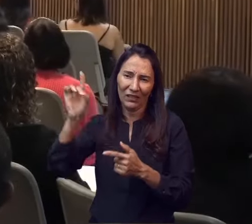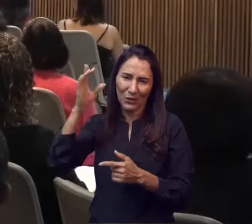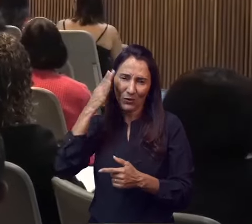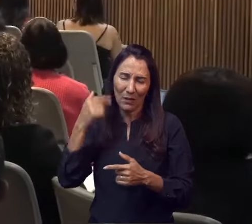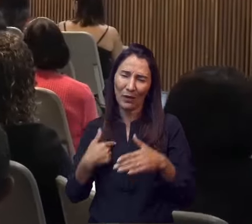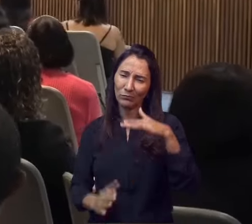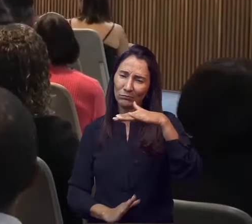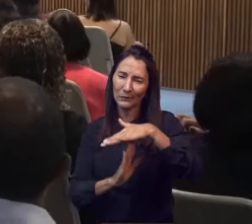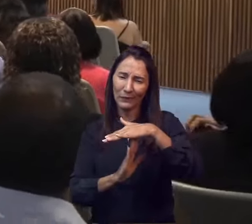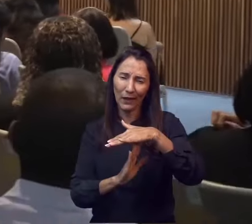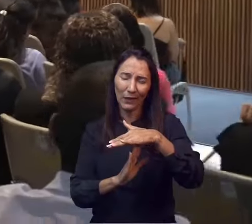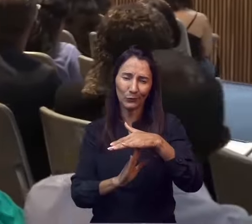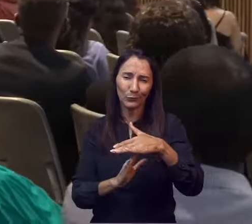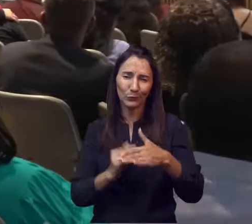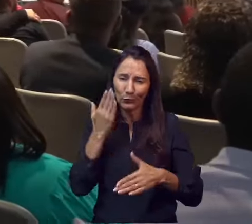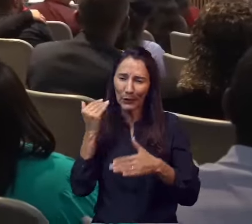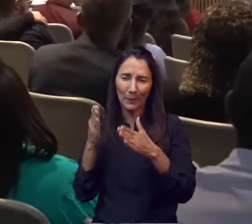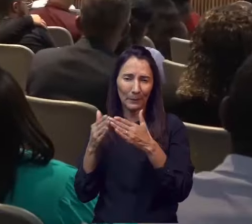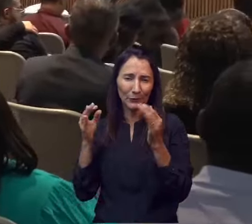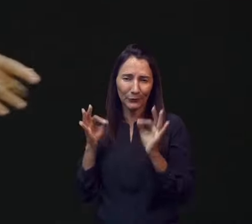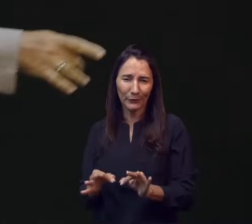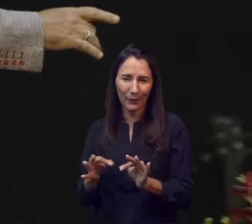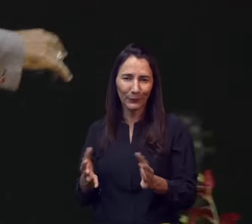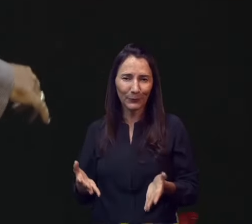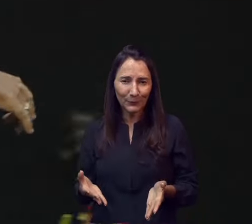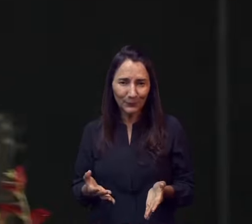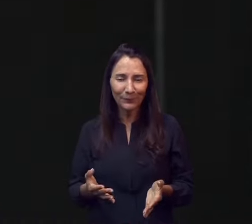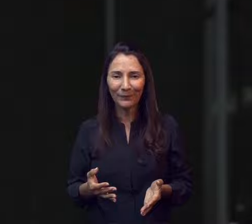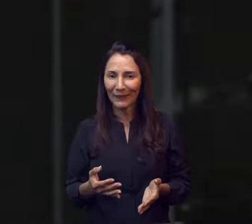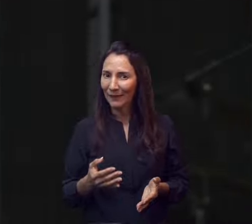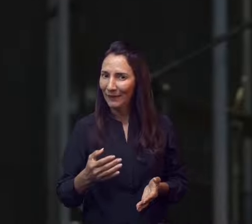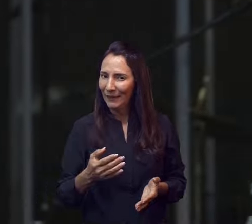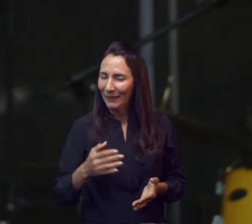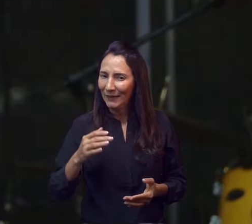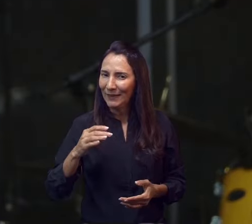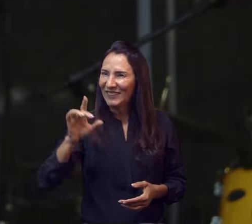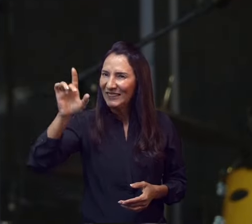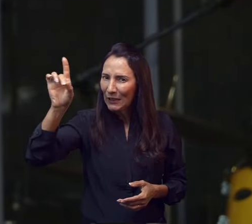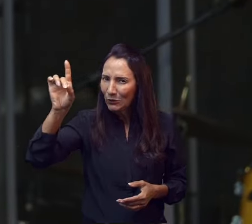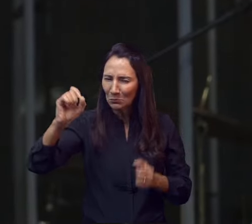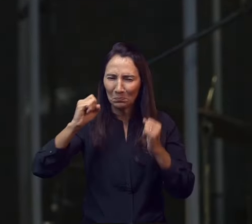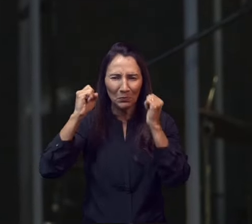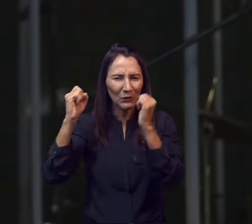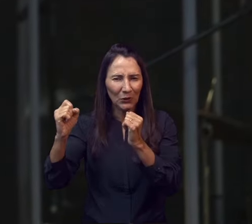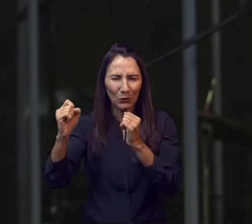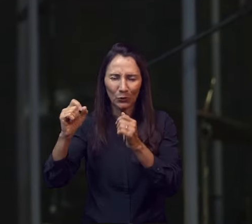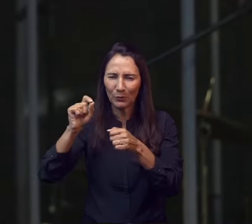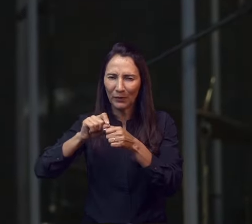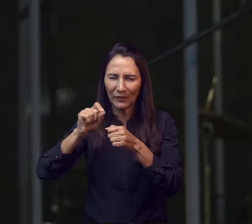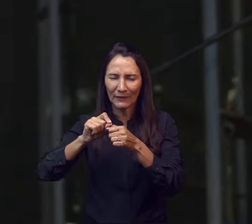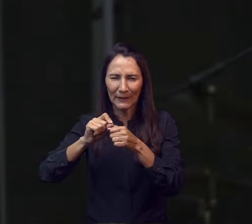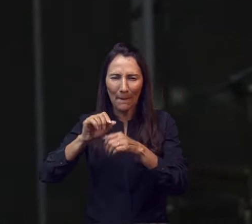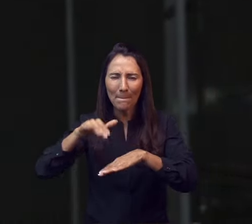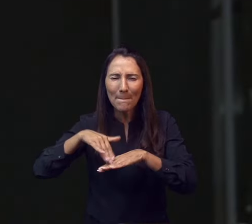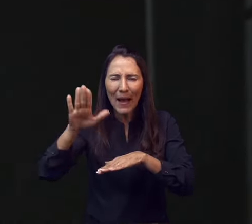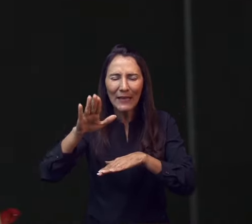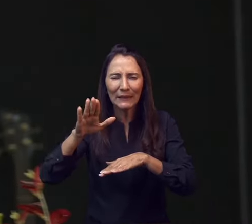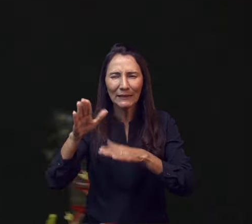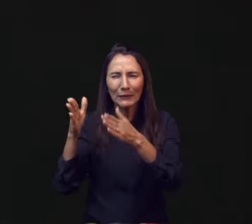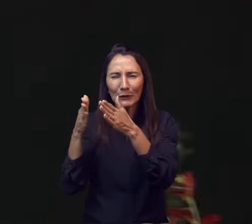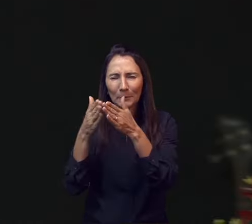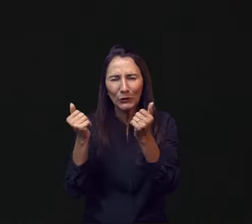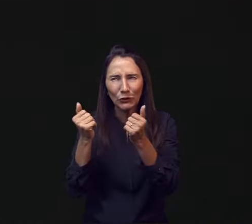o texto vai dizer uma outra coisa aquele que é poderoso para fazer além do que pedimos ou pensamos e pensar